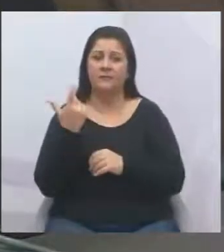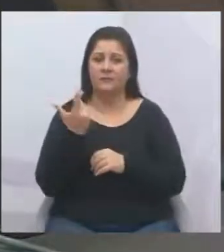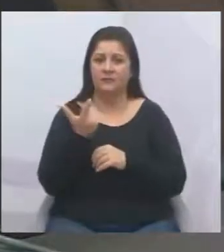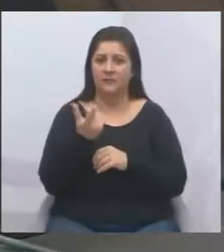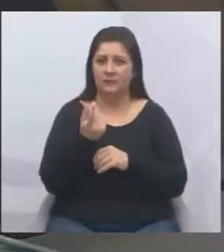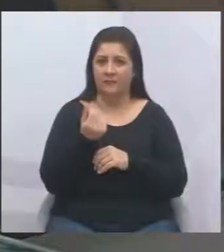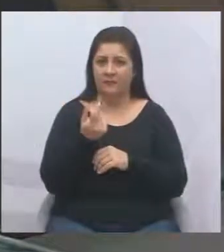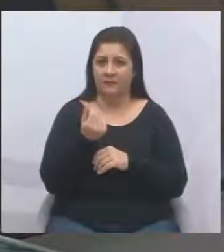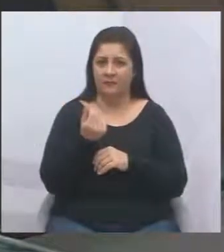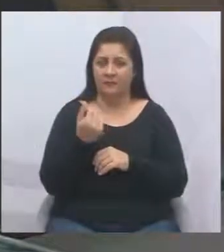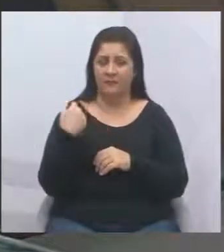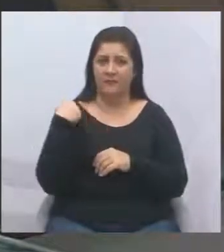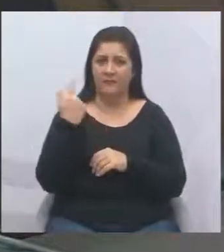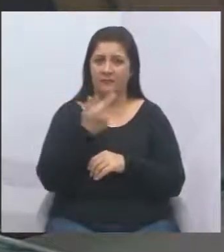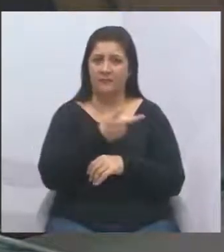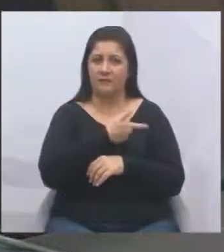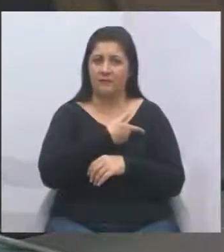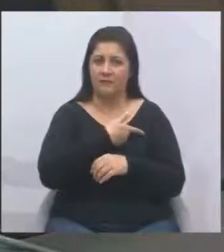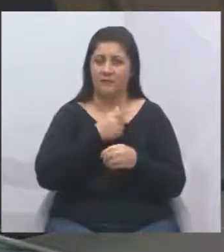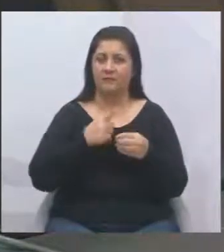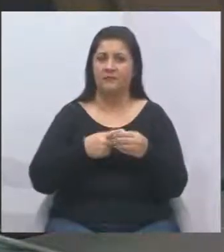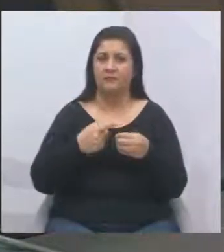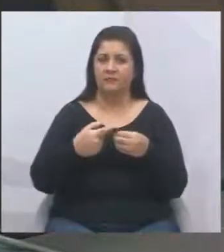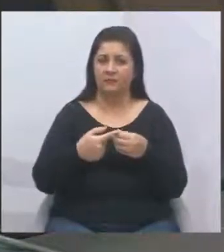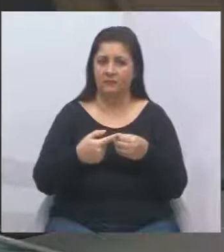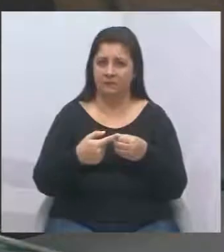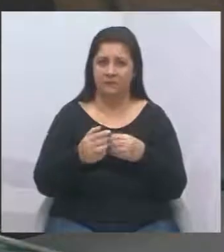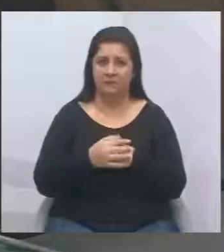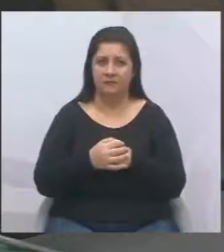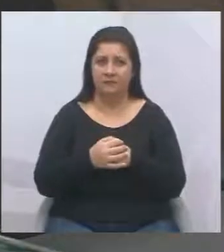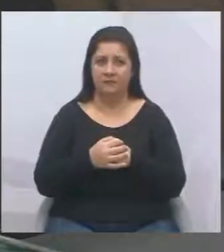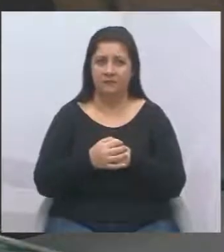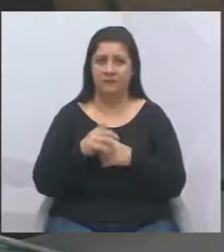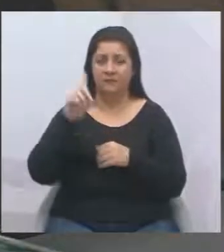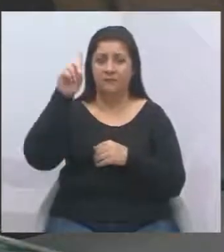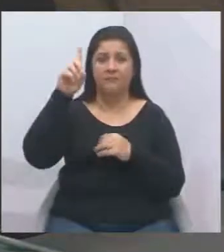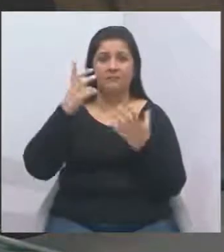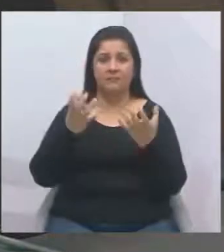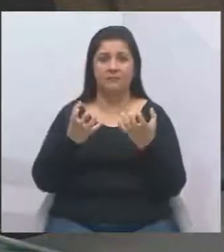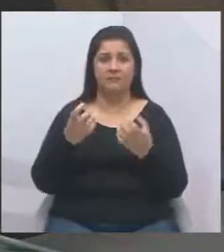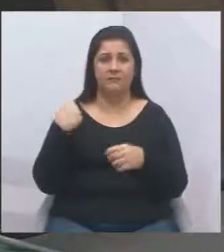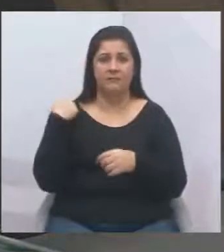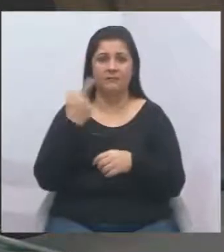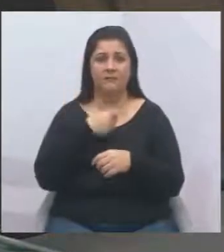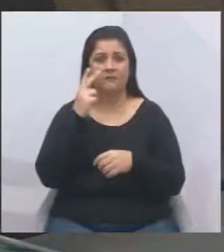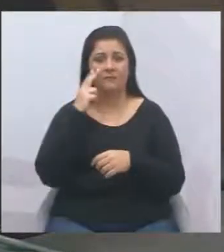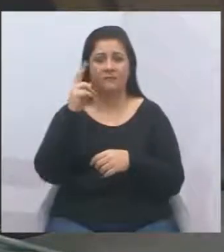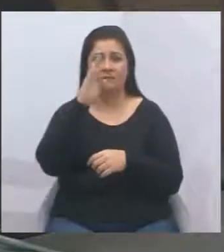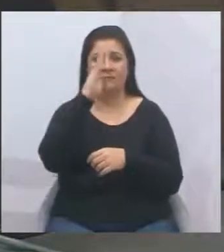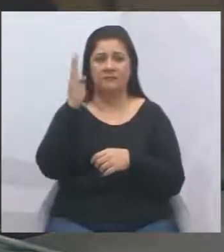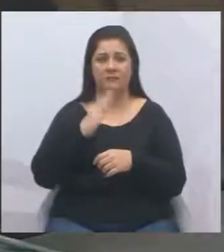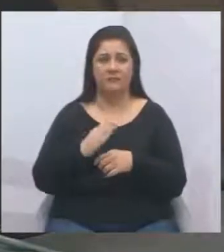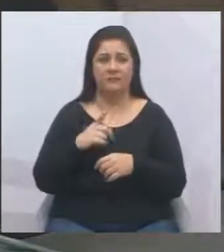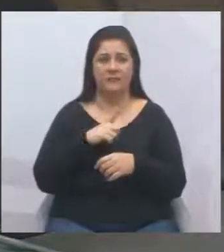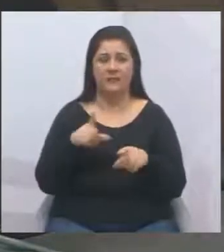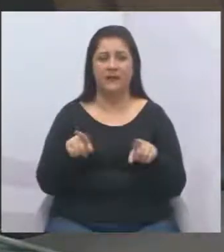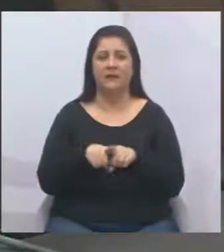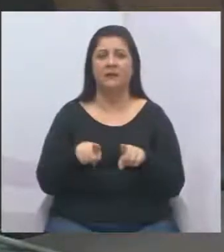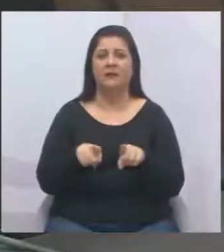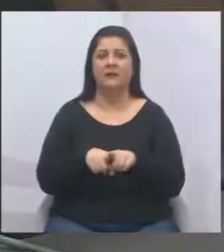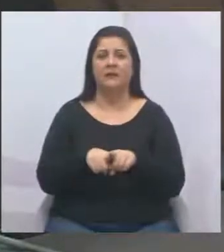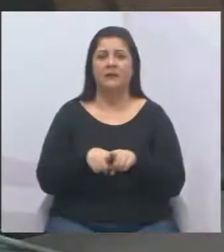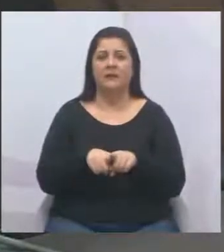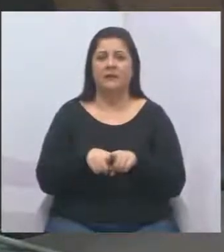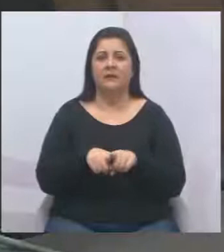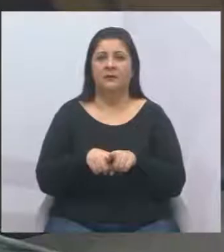nosso município, o Fundo de Transporte. E, se Deus quiser, nós ainda vamos ver o Brasil com também o